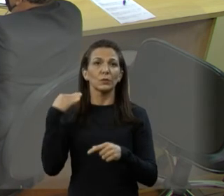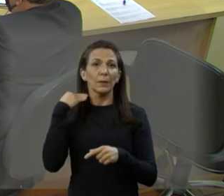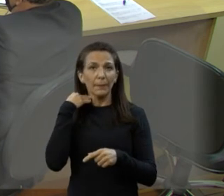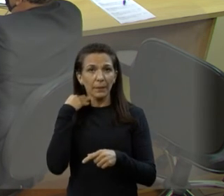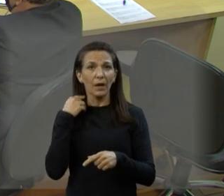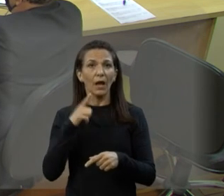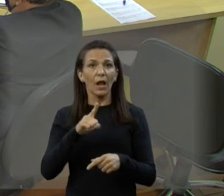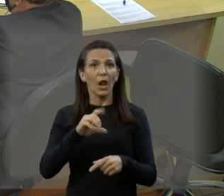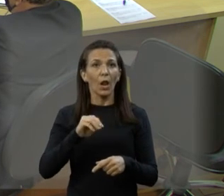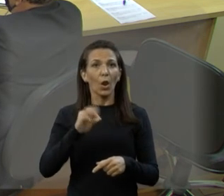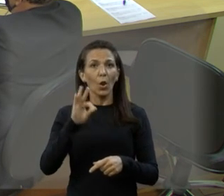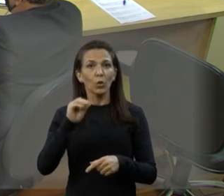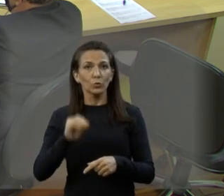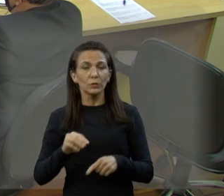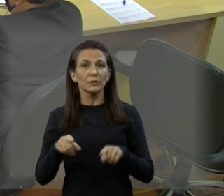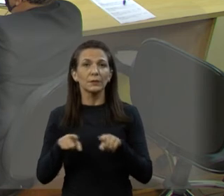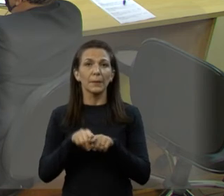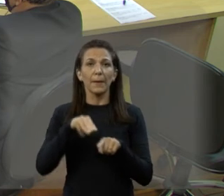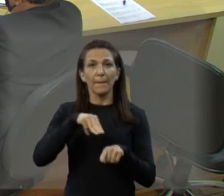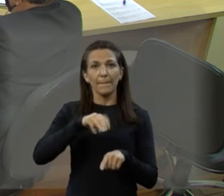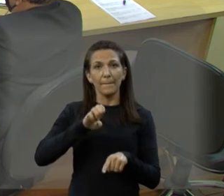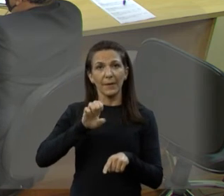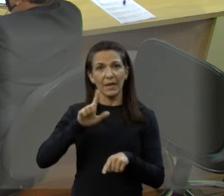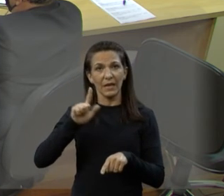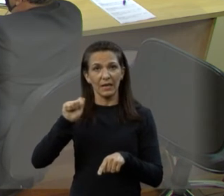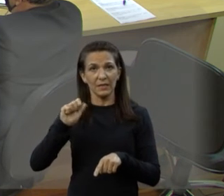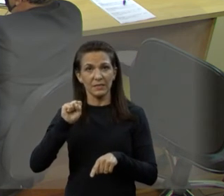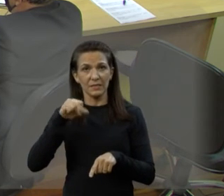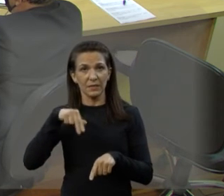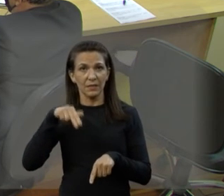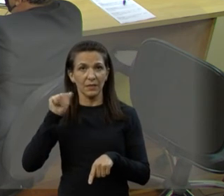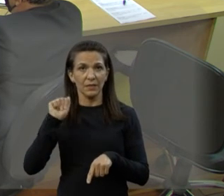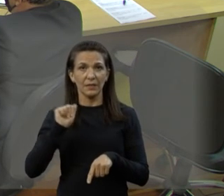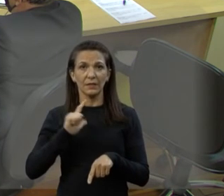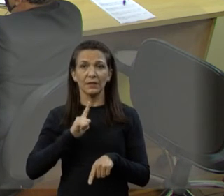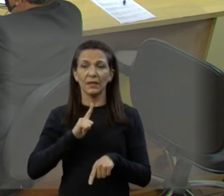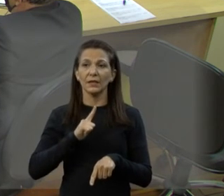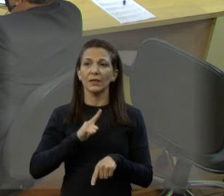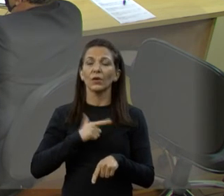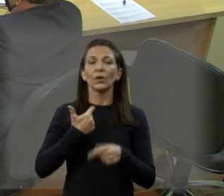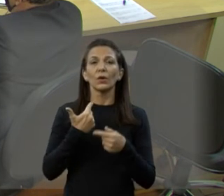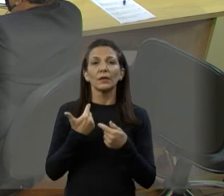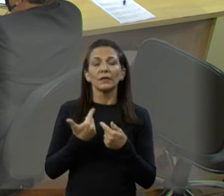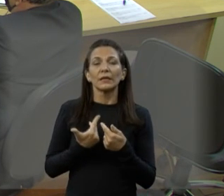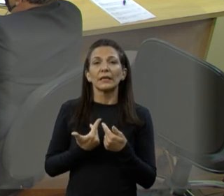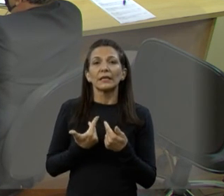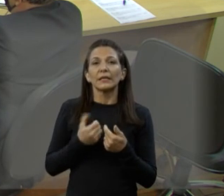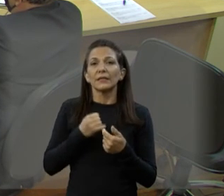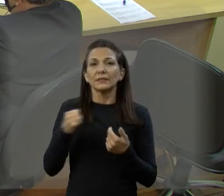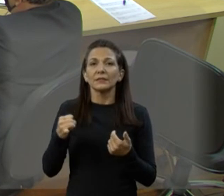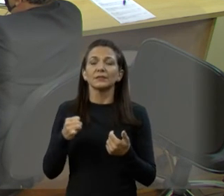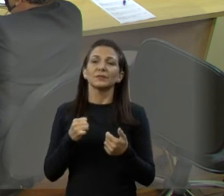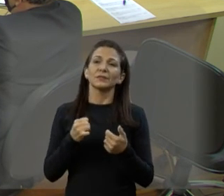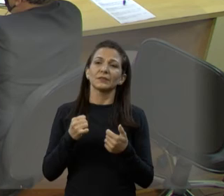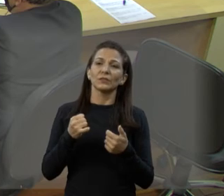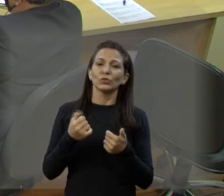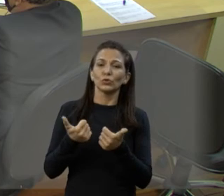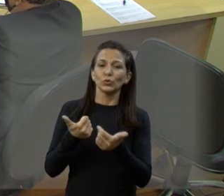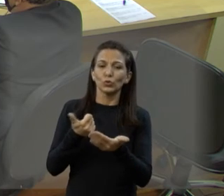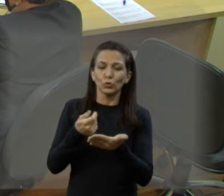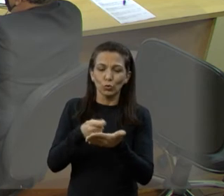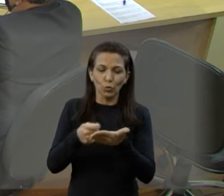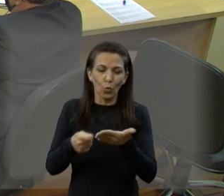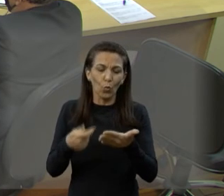Lotofácil da mega-sena no caso do pés dos bingos não então ele deixa qualquer tipo de jogatina ser legalizado no Brasil então só queria